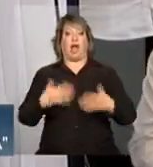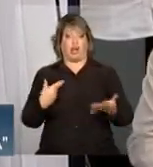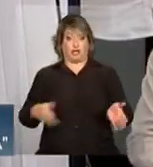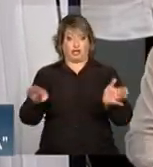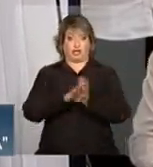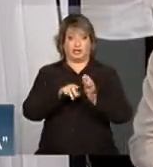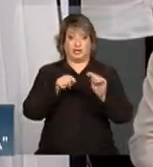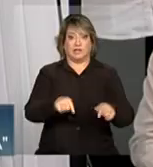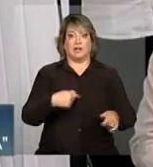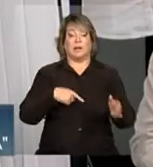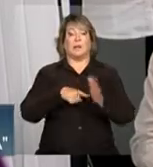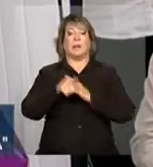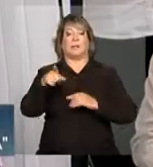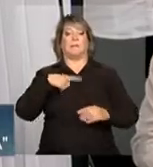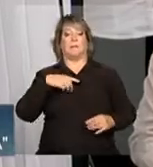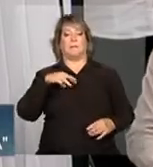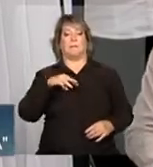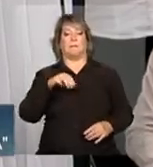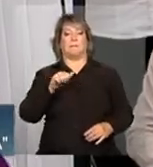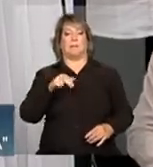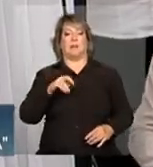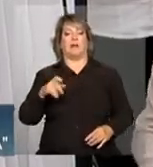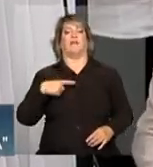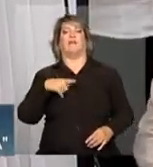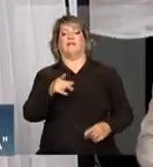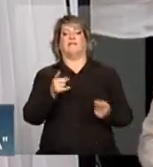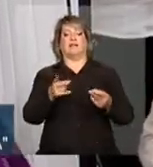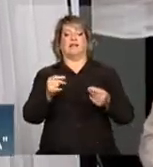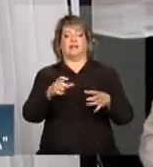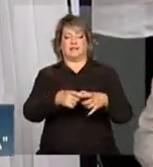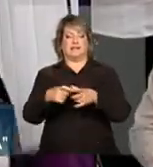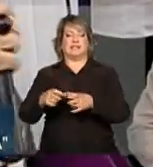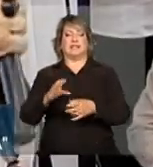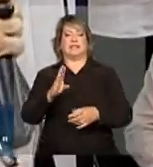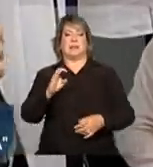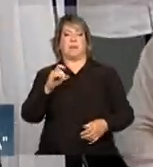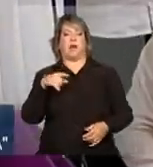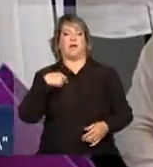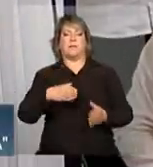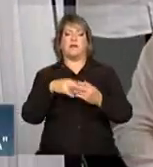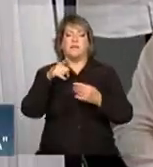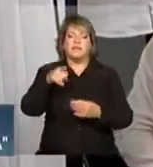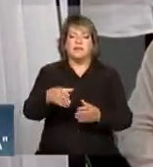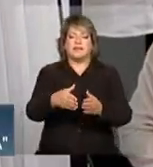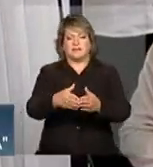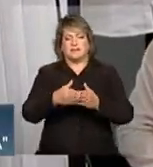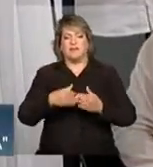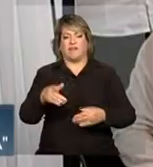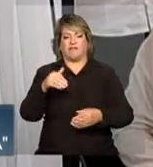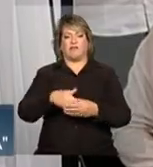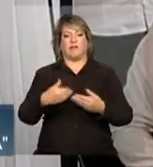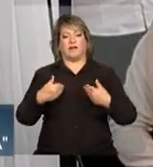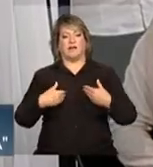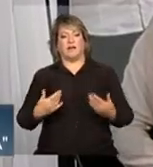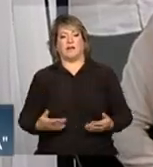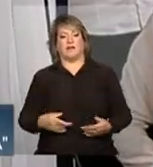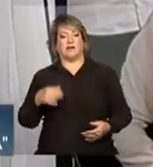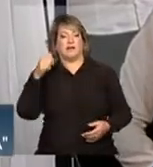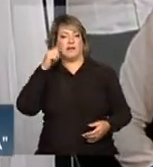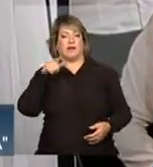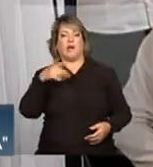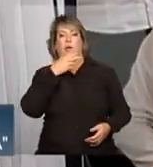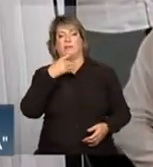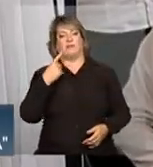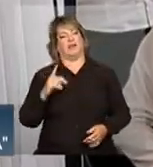lá, seu Manel lá vendendo as cebolas dele, eu vim aqui pedir seu voto humildemente. Ele falou: Mara Régia,